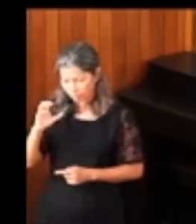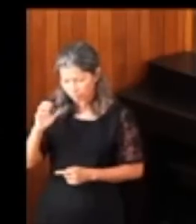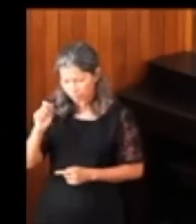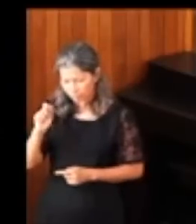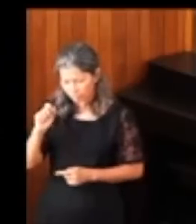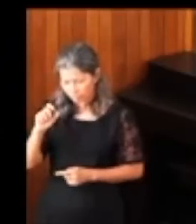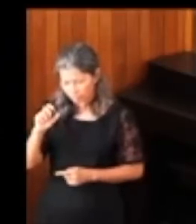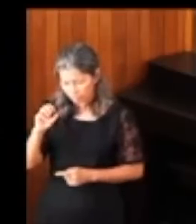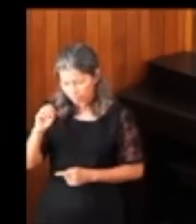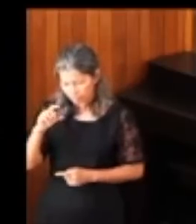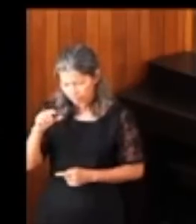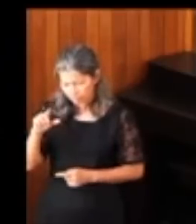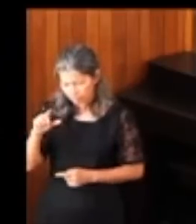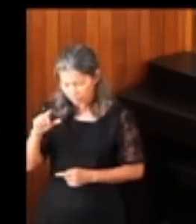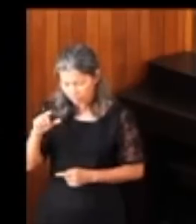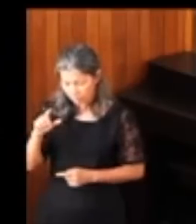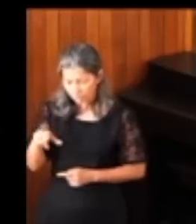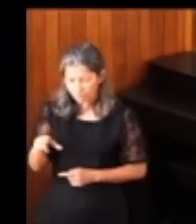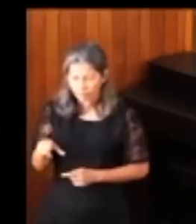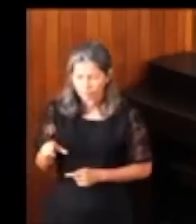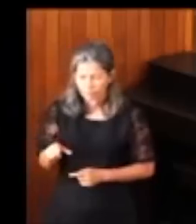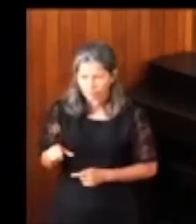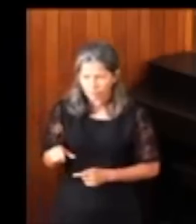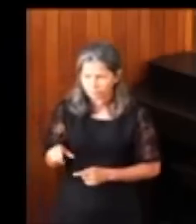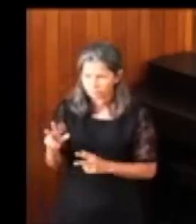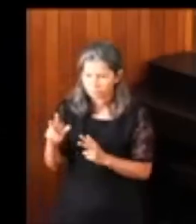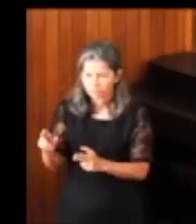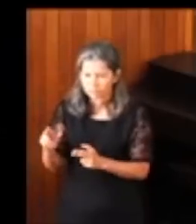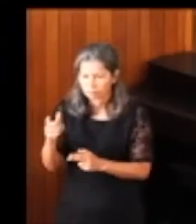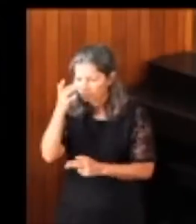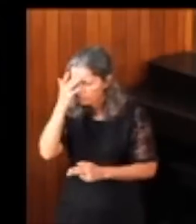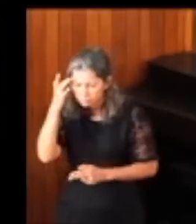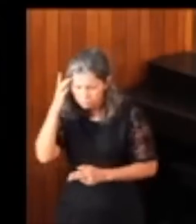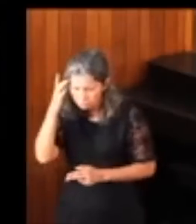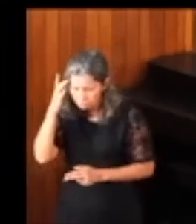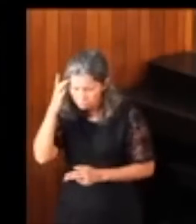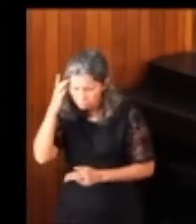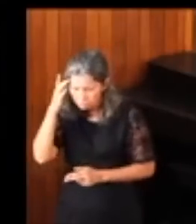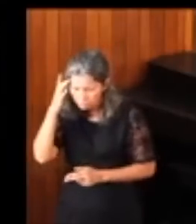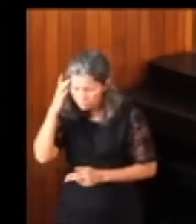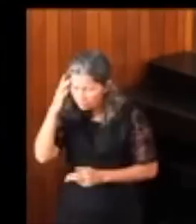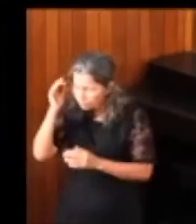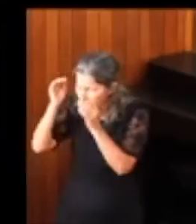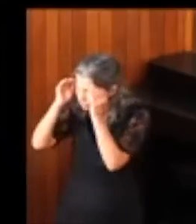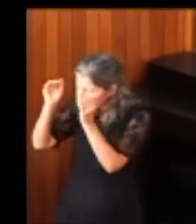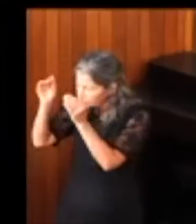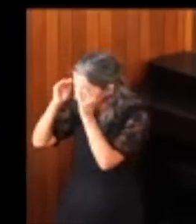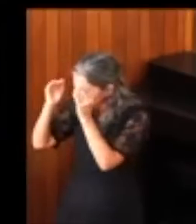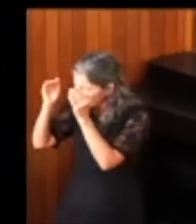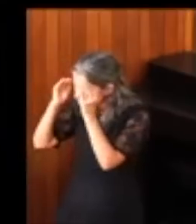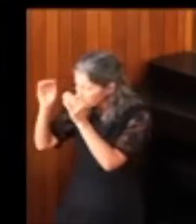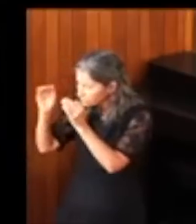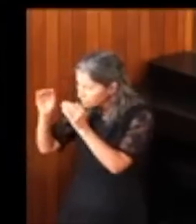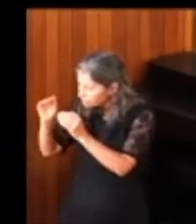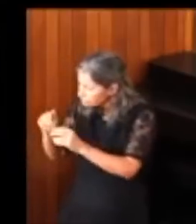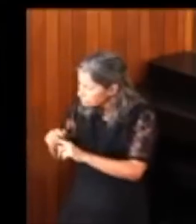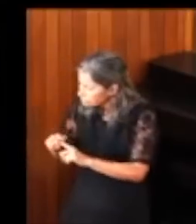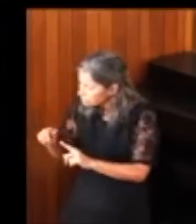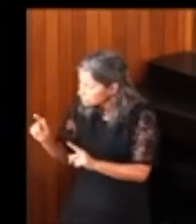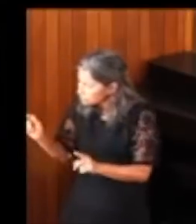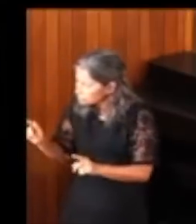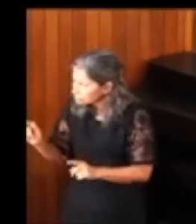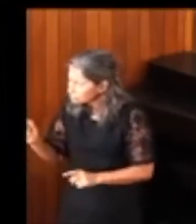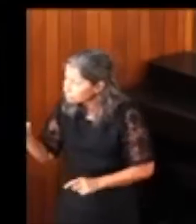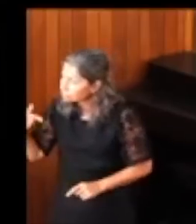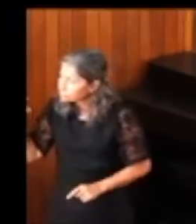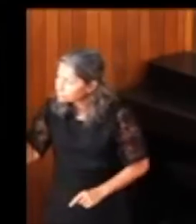ateus, que ensinavam que a Bíblia ela não serve para nós. Karl Marx dizia, o ópio do povo.